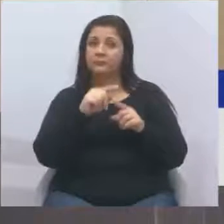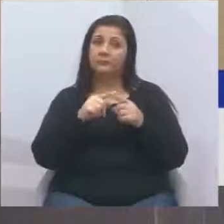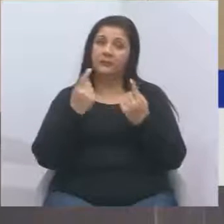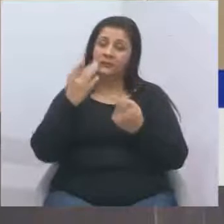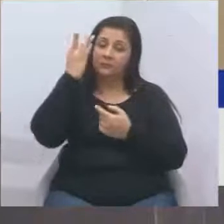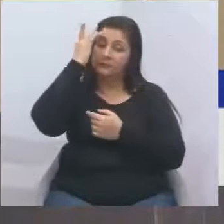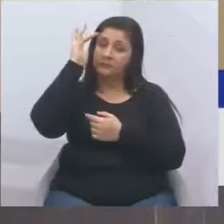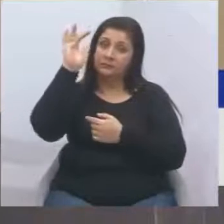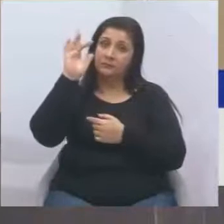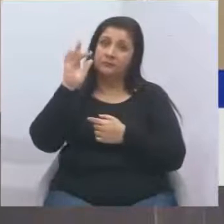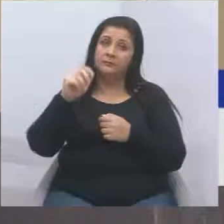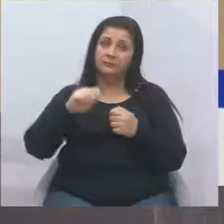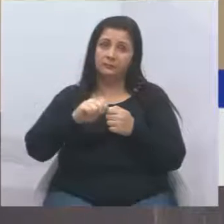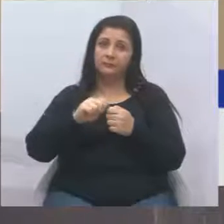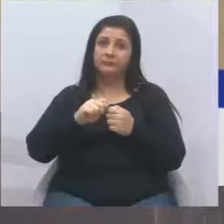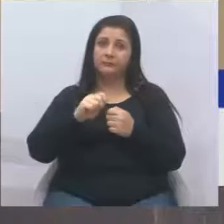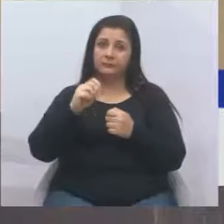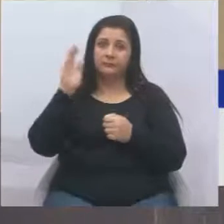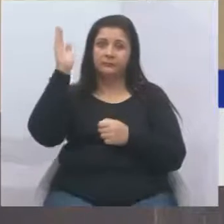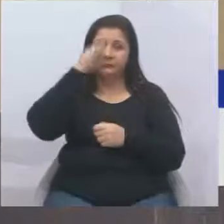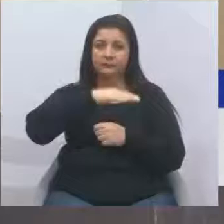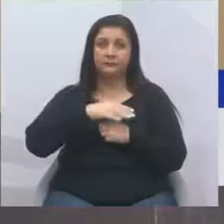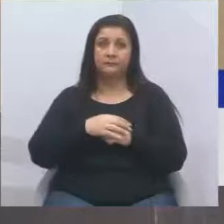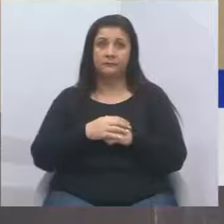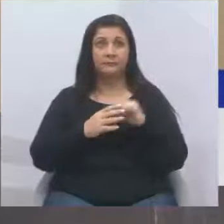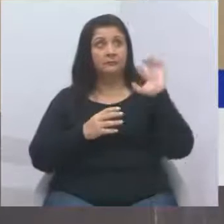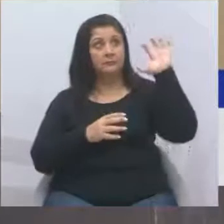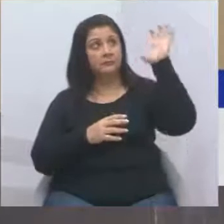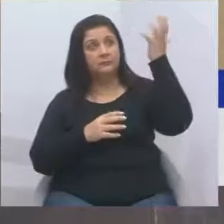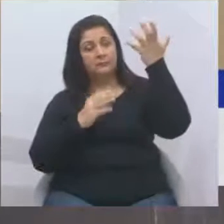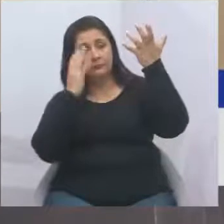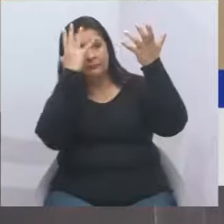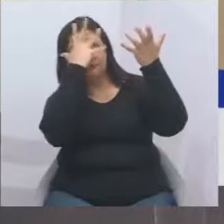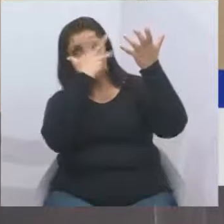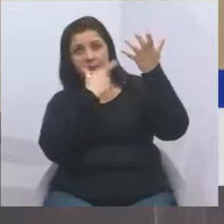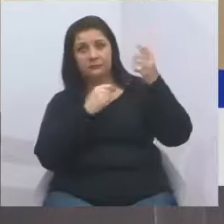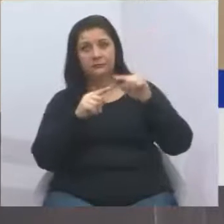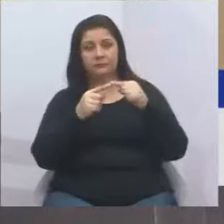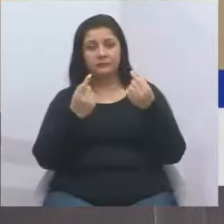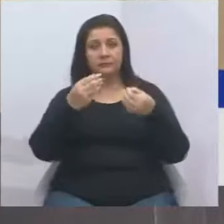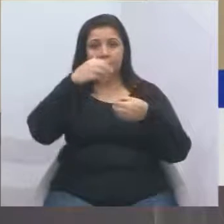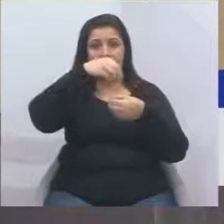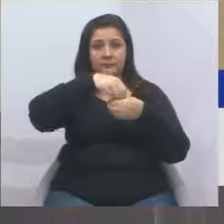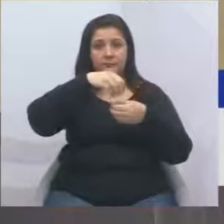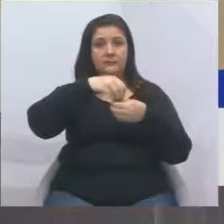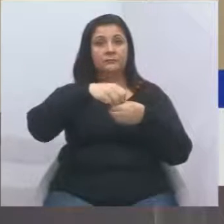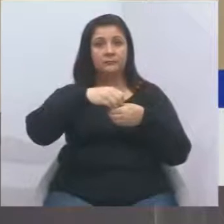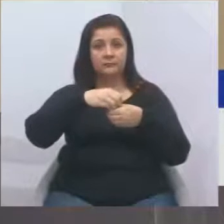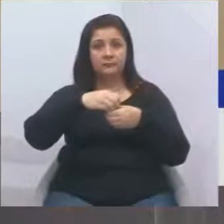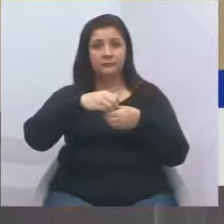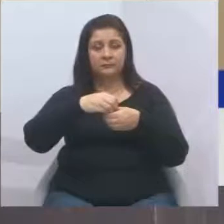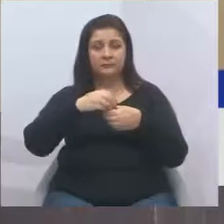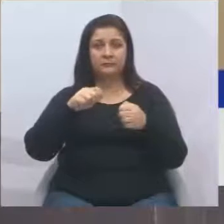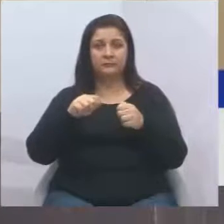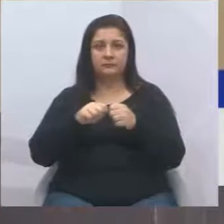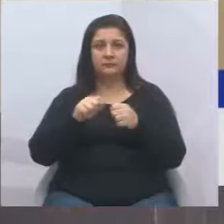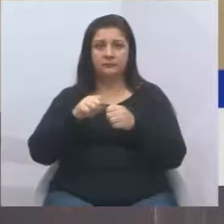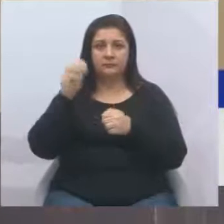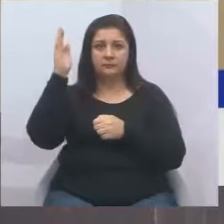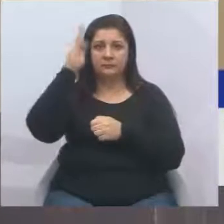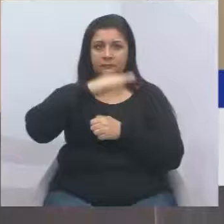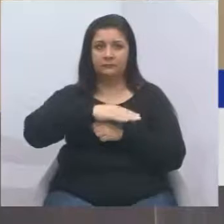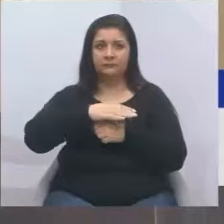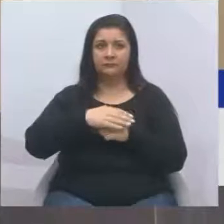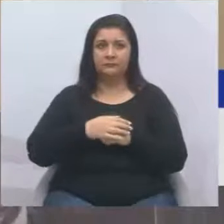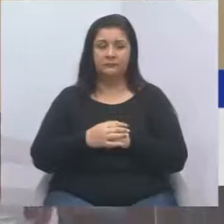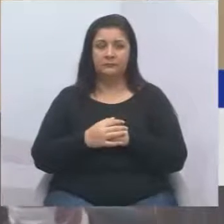né? Você vê a beleza que essa árvore tem, porém o que tem dentro dela mata os bichinhos, mata os